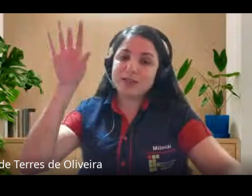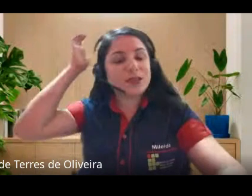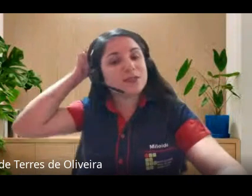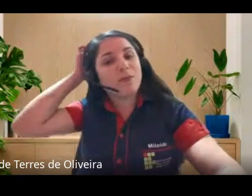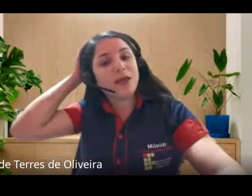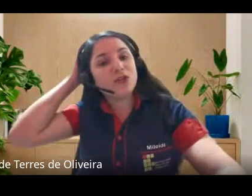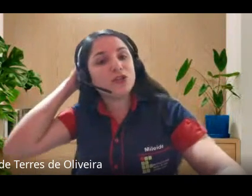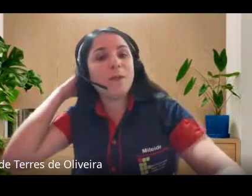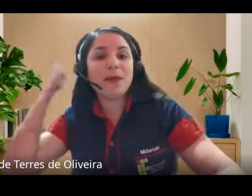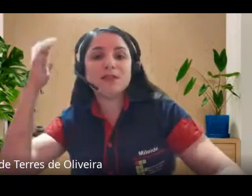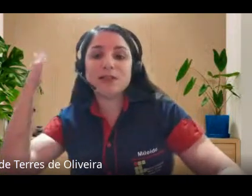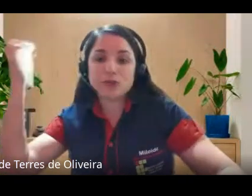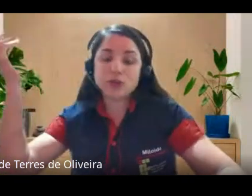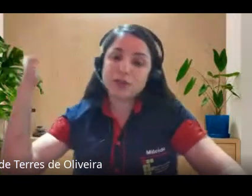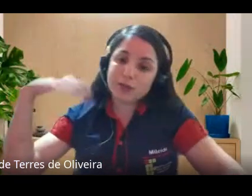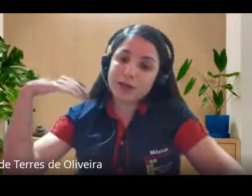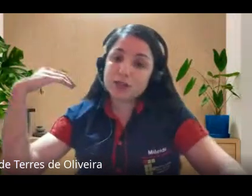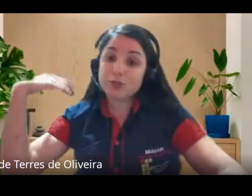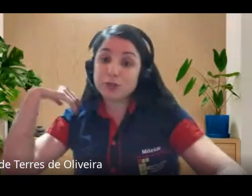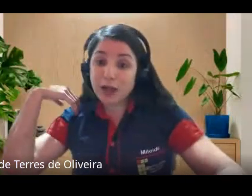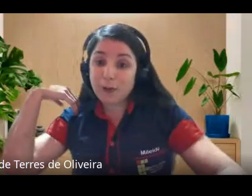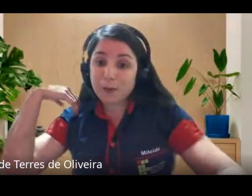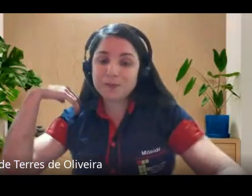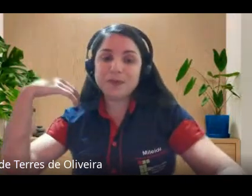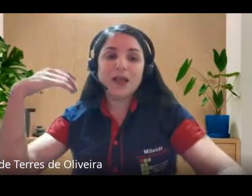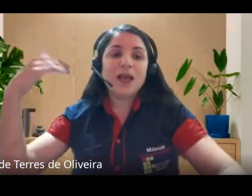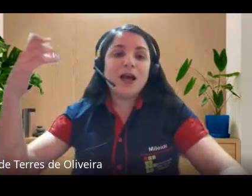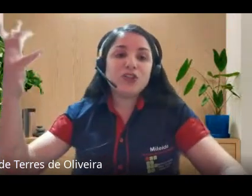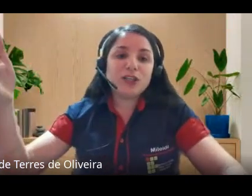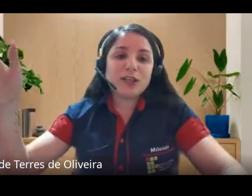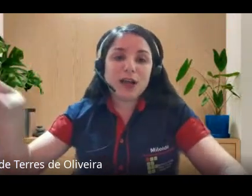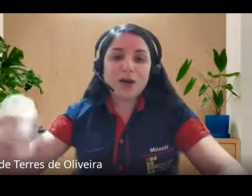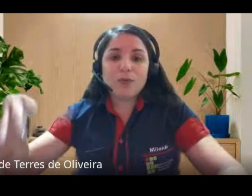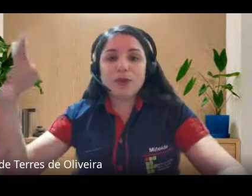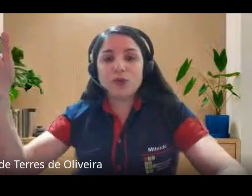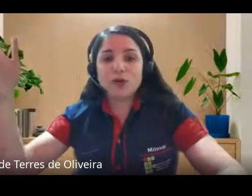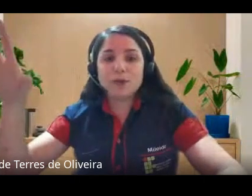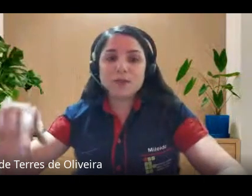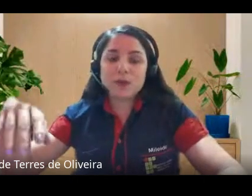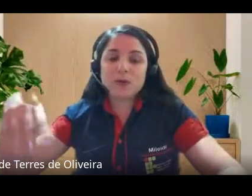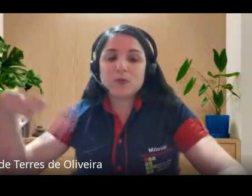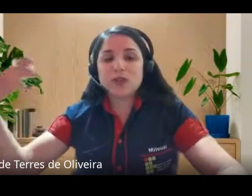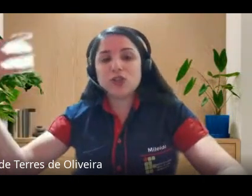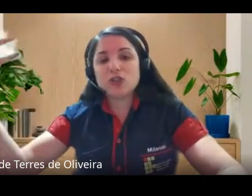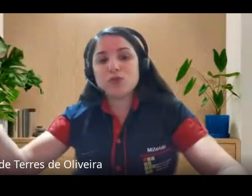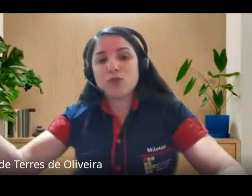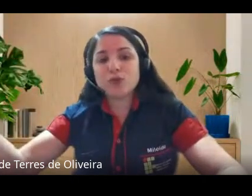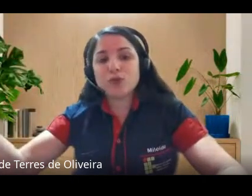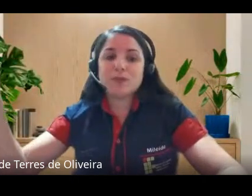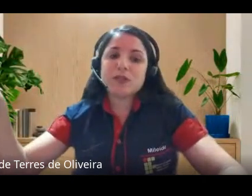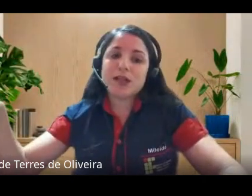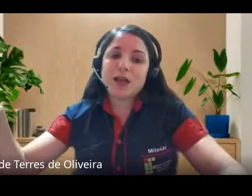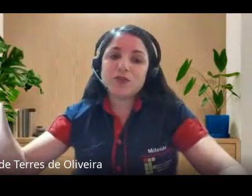9 e assim sucessivamente. Também as flexões de singular e de plural. de grau, menor, mais próximo, a gente tem de